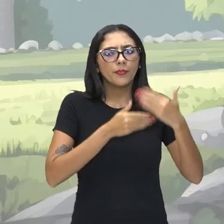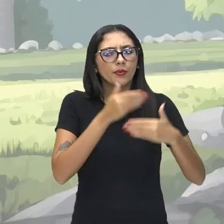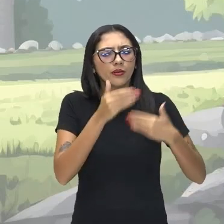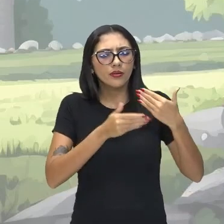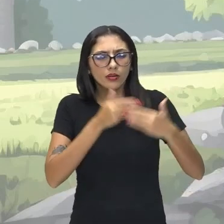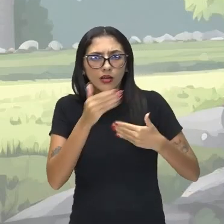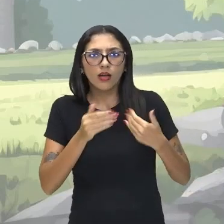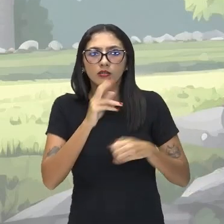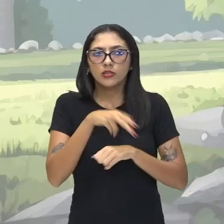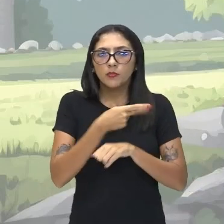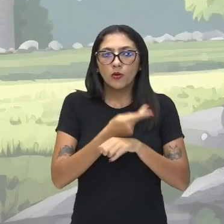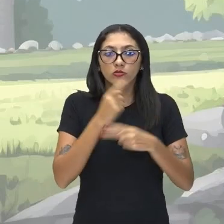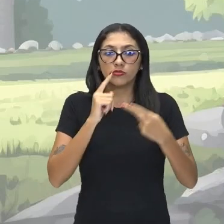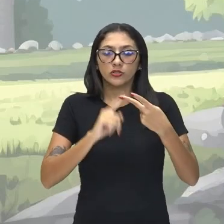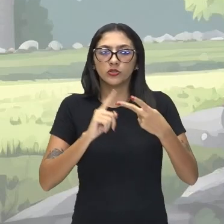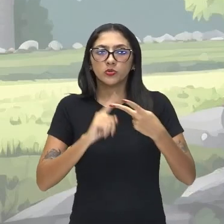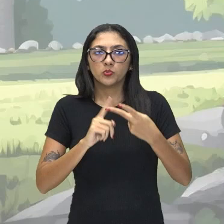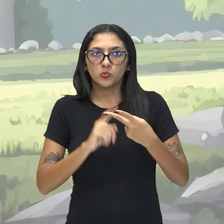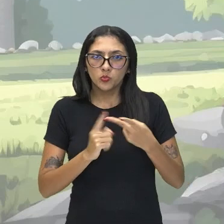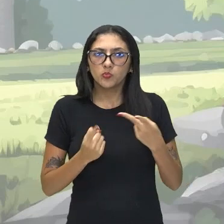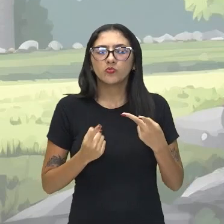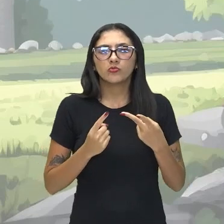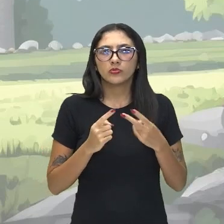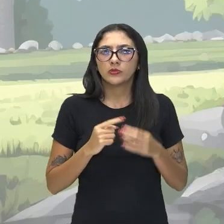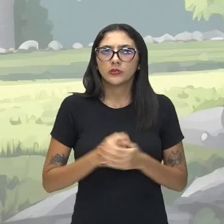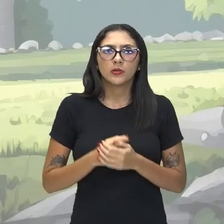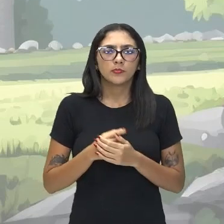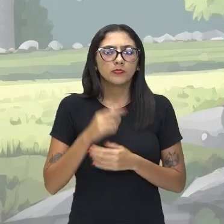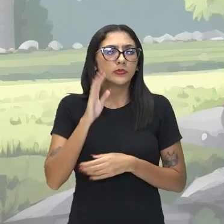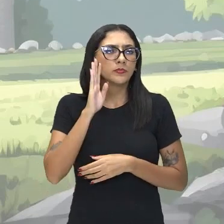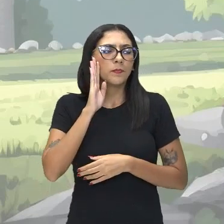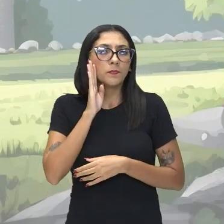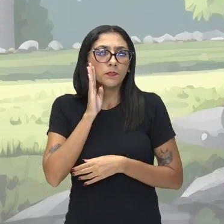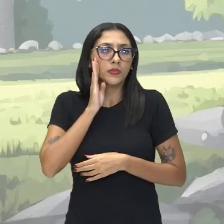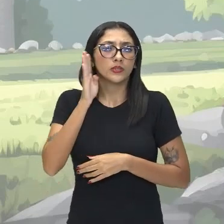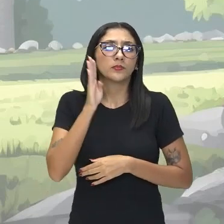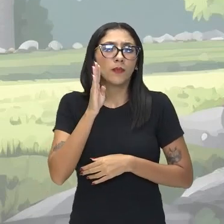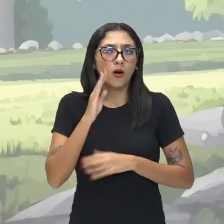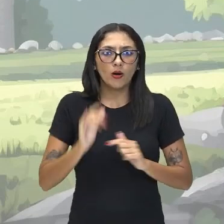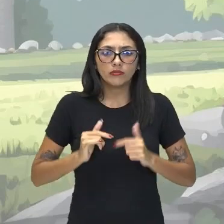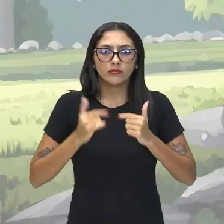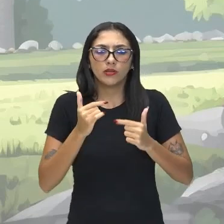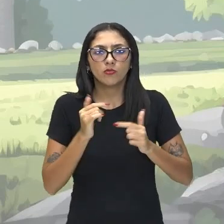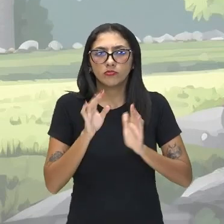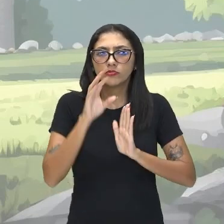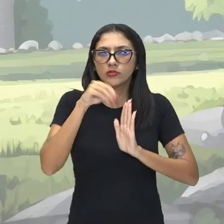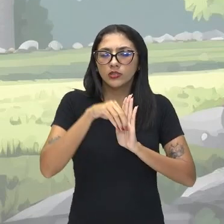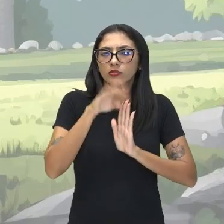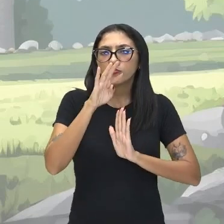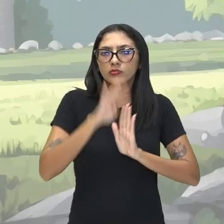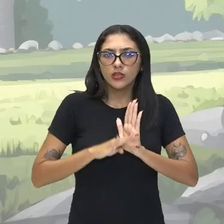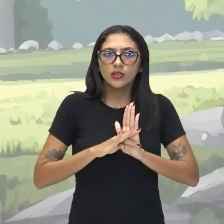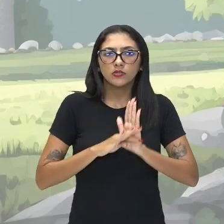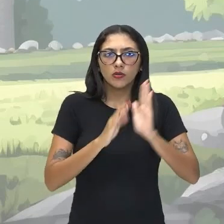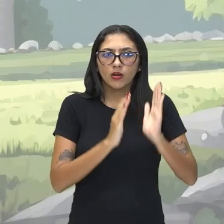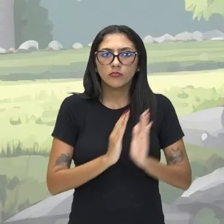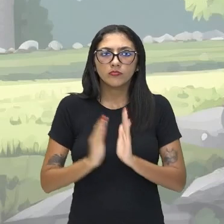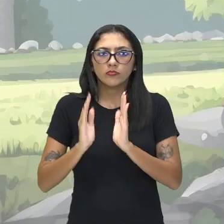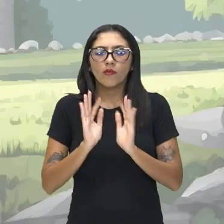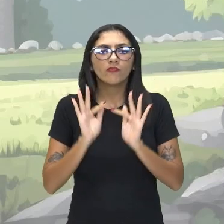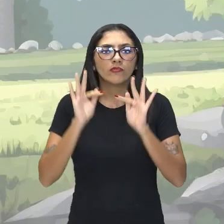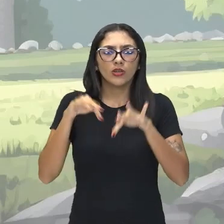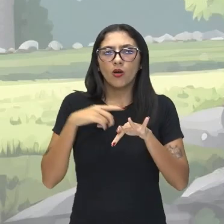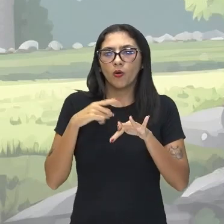né, esse conto, e a situação final já passou aquele momento tenso e os personagens são inseridos em uma nova situação.